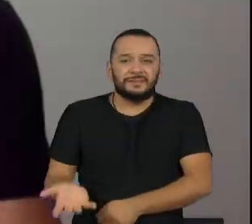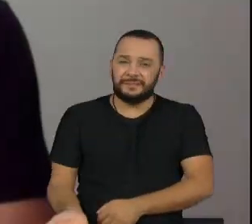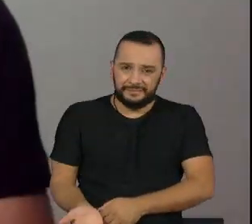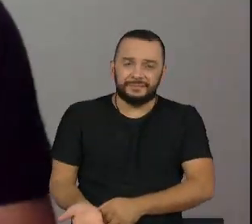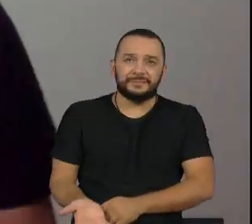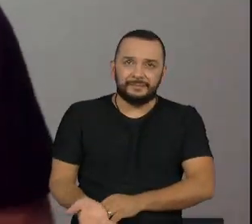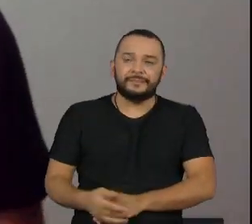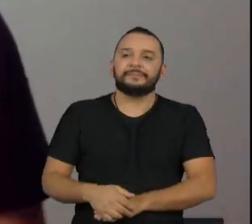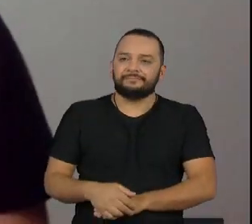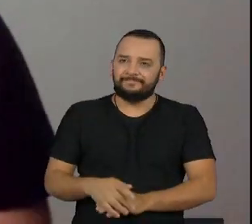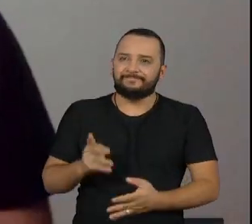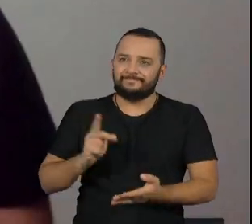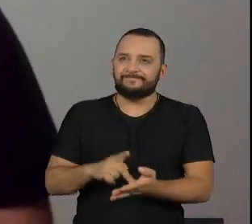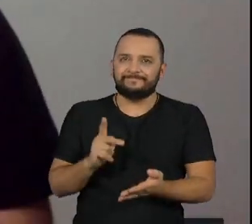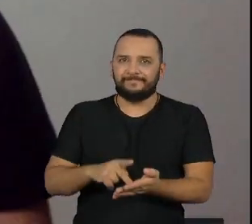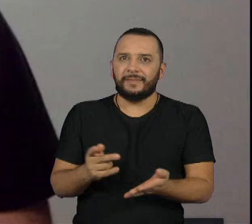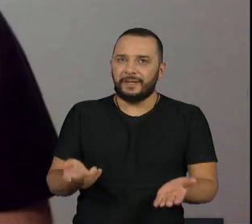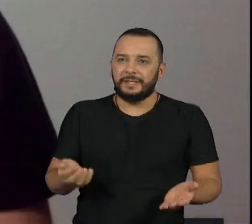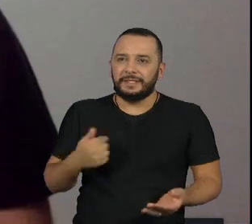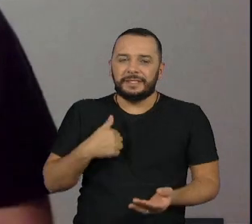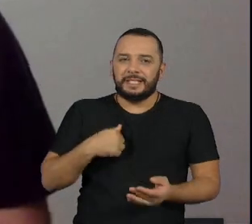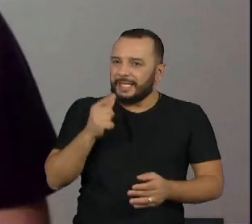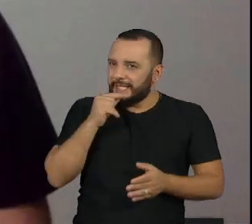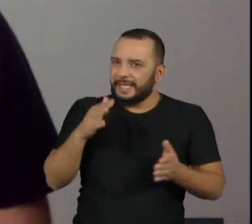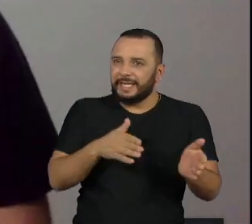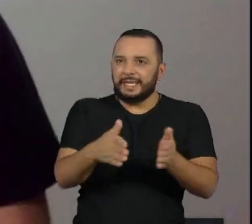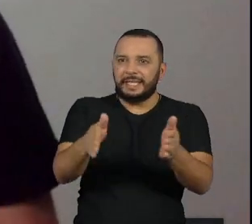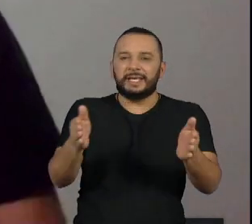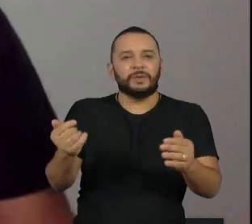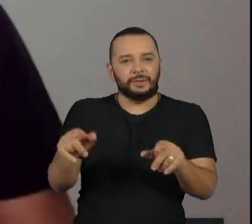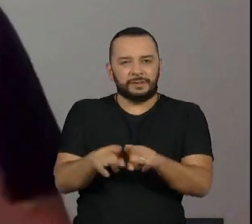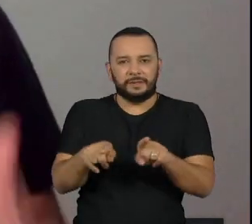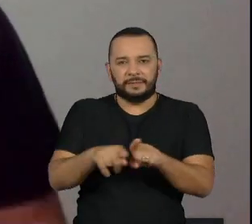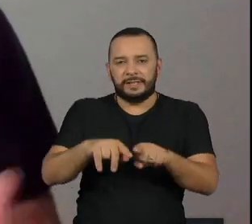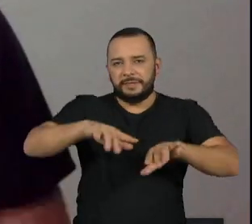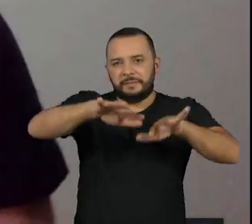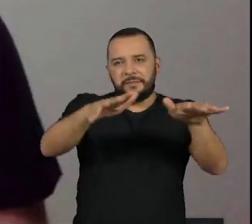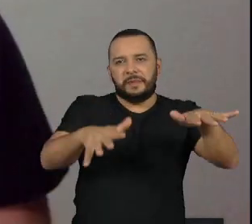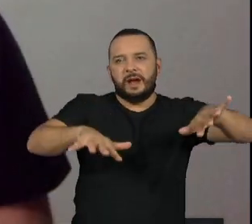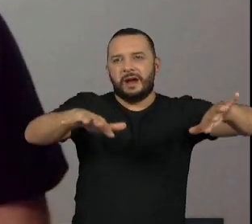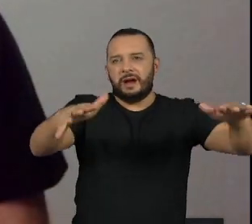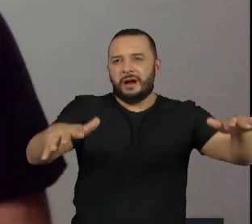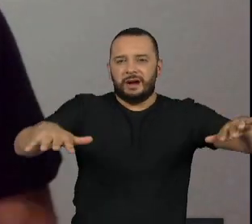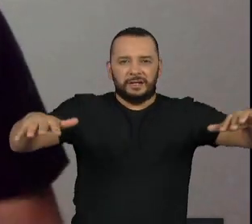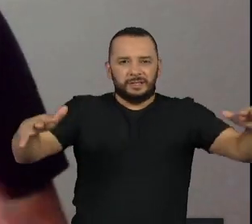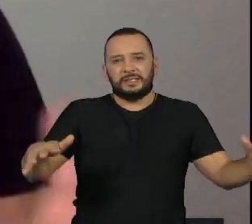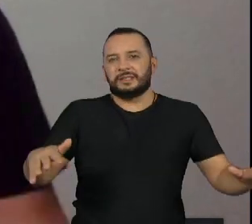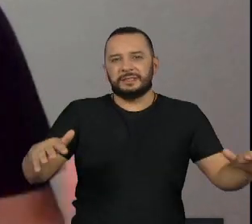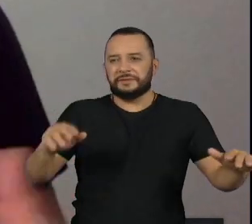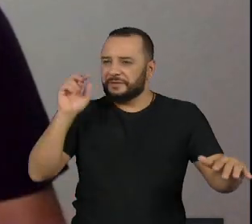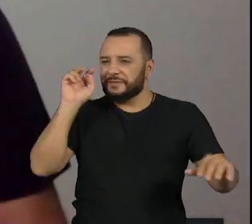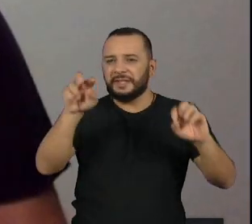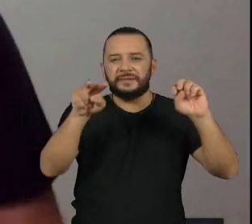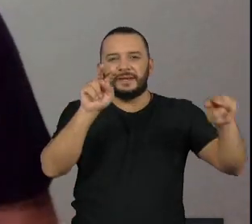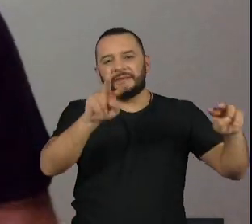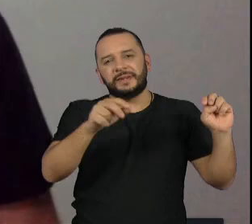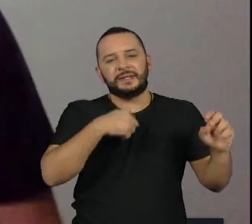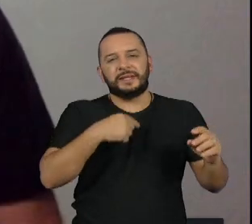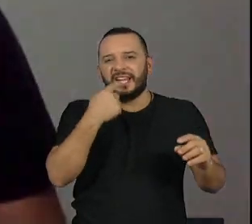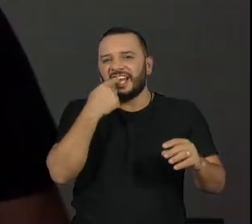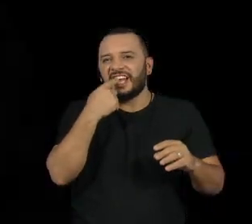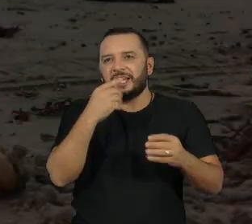Isso acaba indo para corpos de rios e acaba nos oceanos, causando um dos nossos maiores problemas